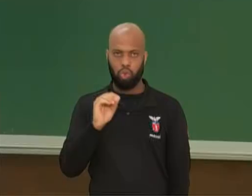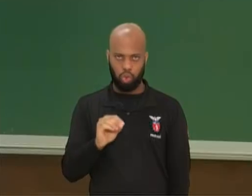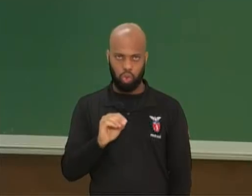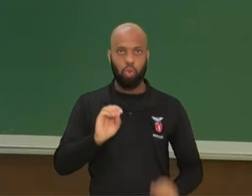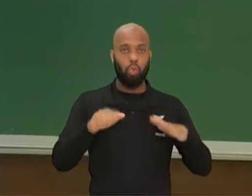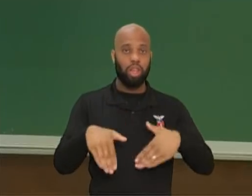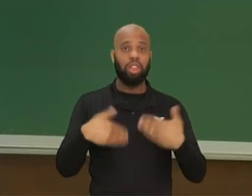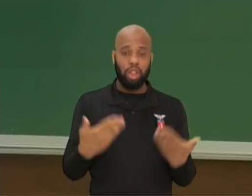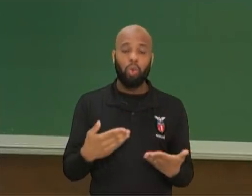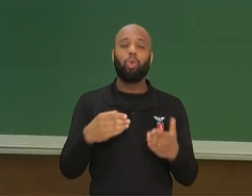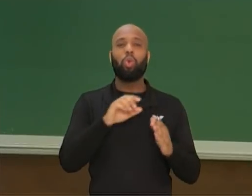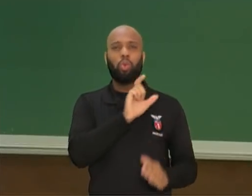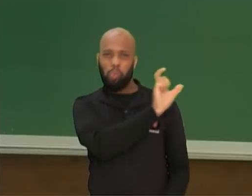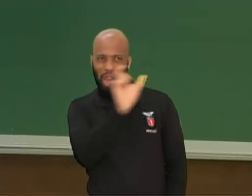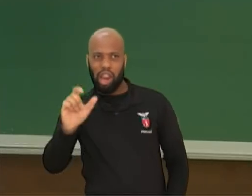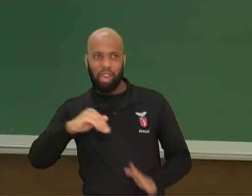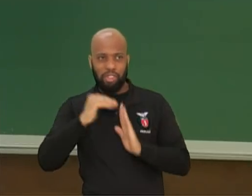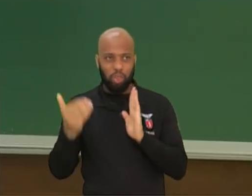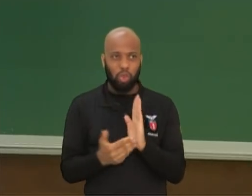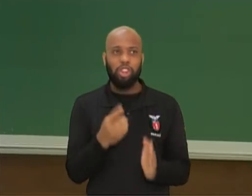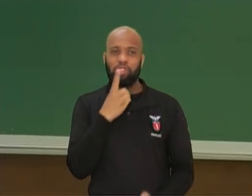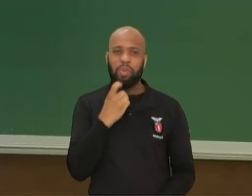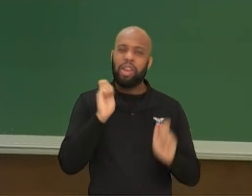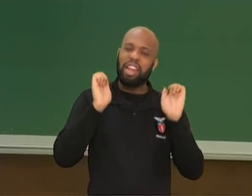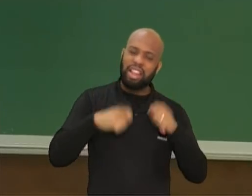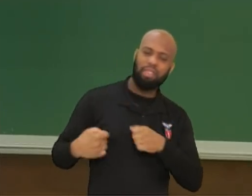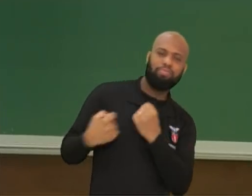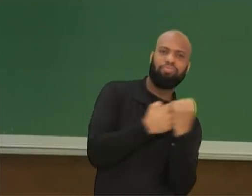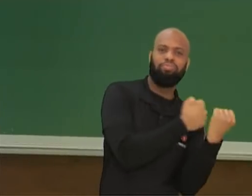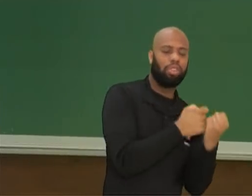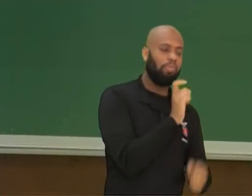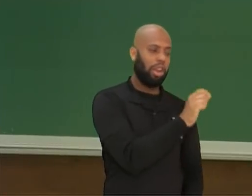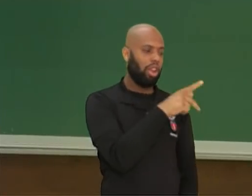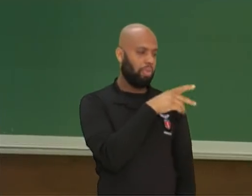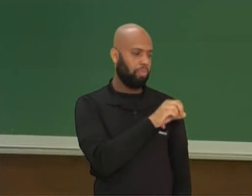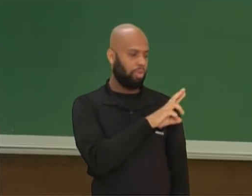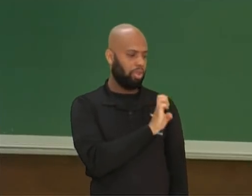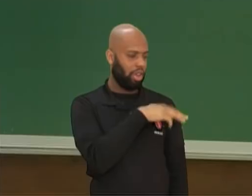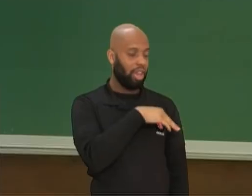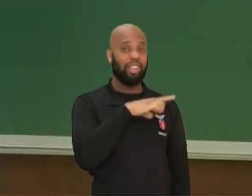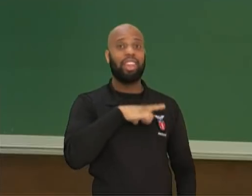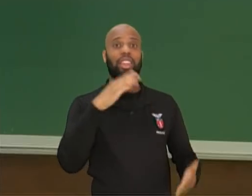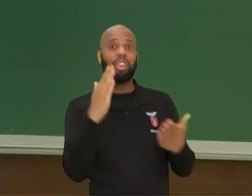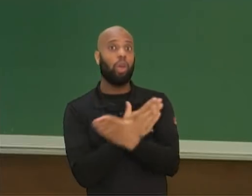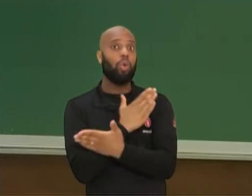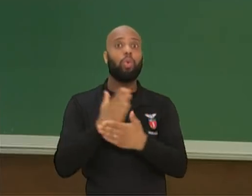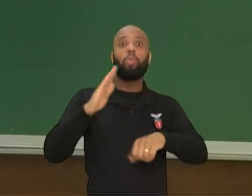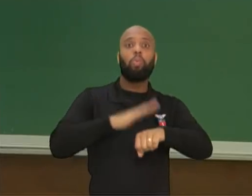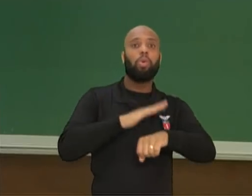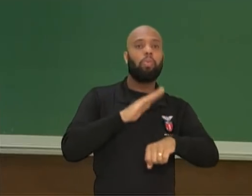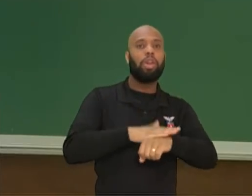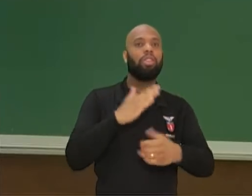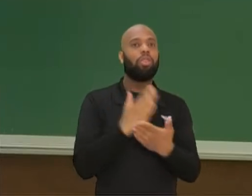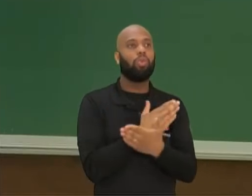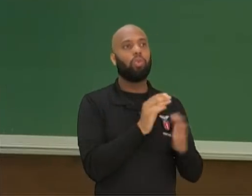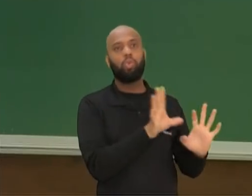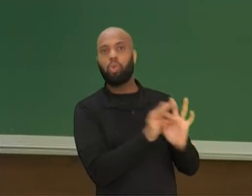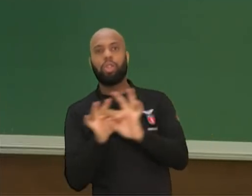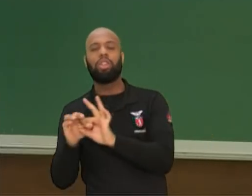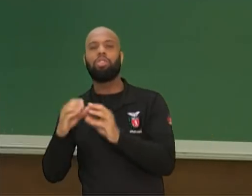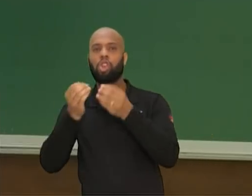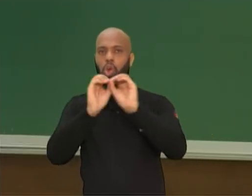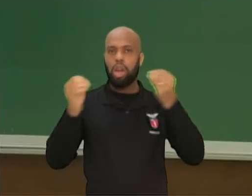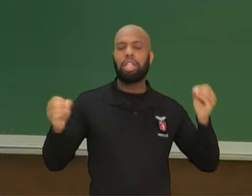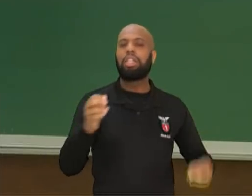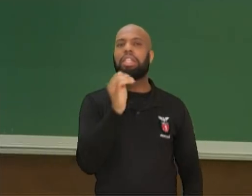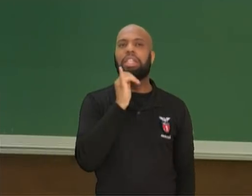ela cabe dentro desse contexto aqui. Vai ter algum momento, algum contexto que a oração